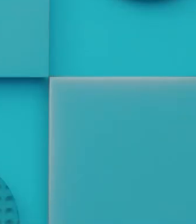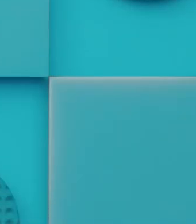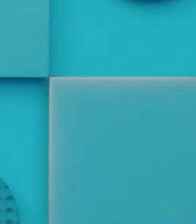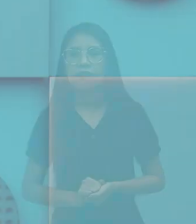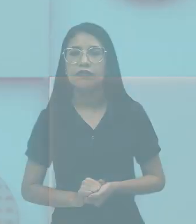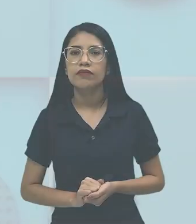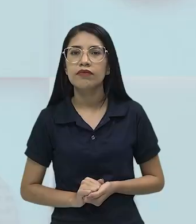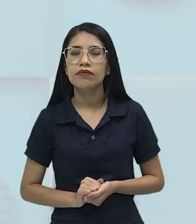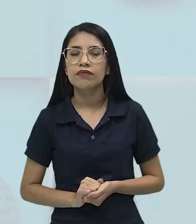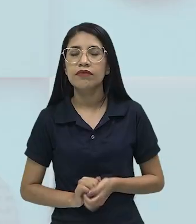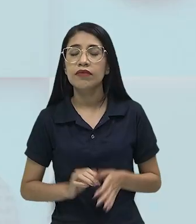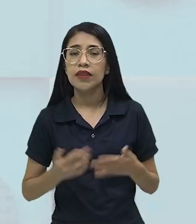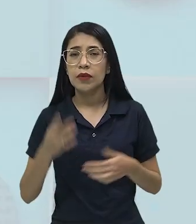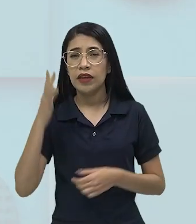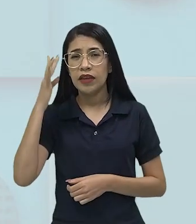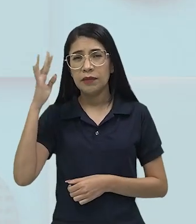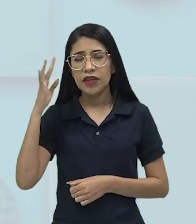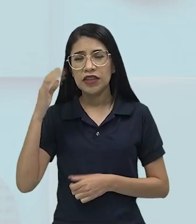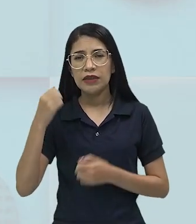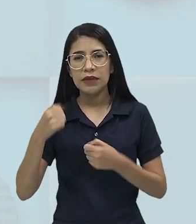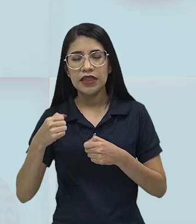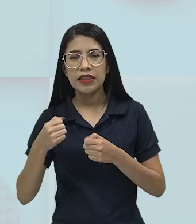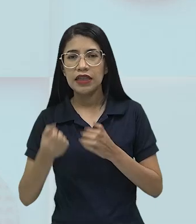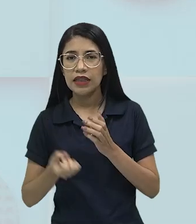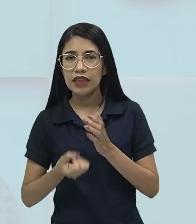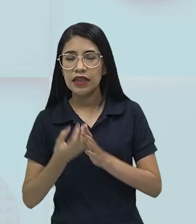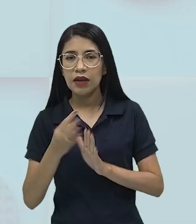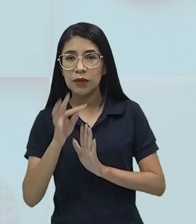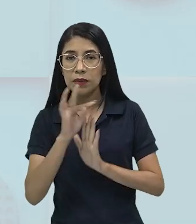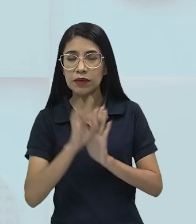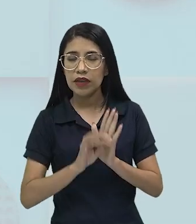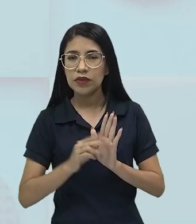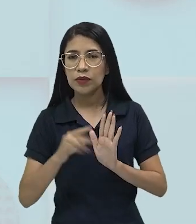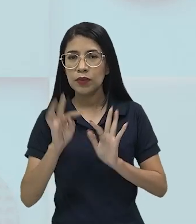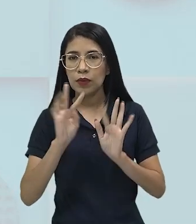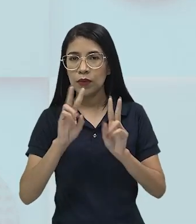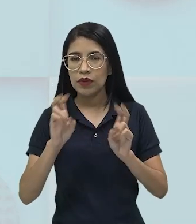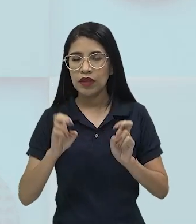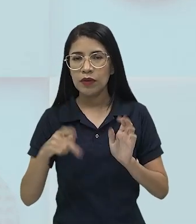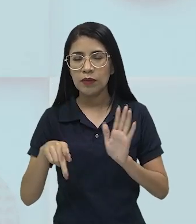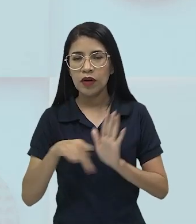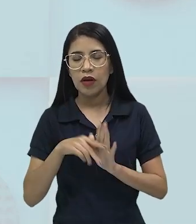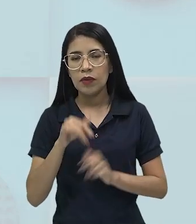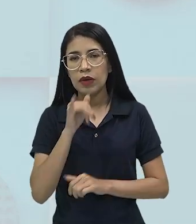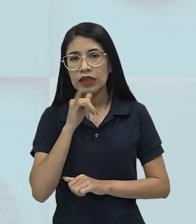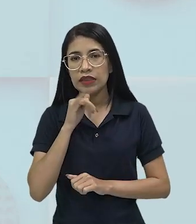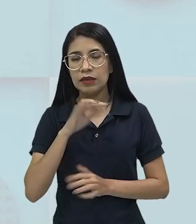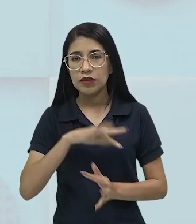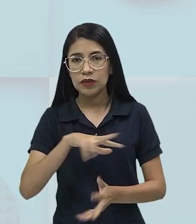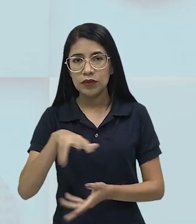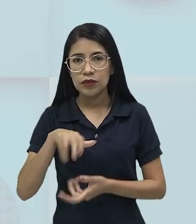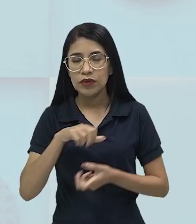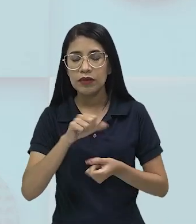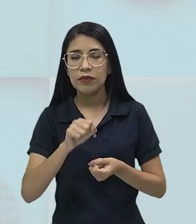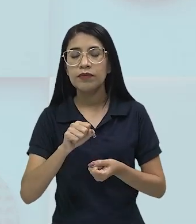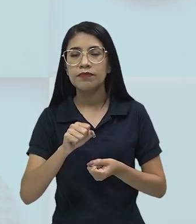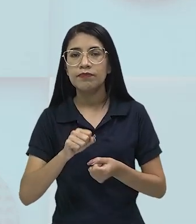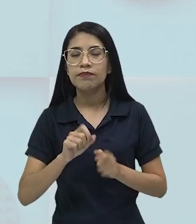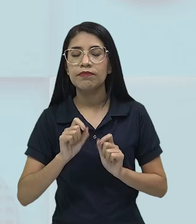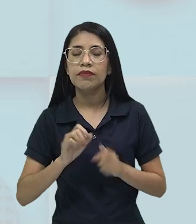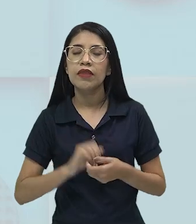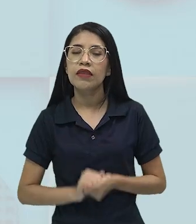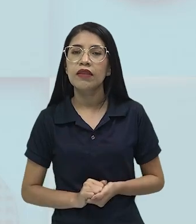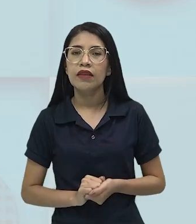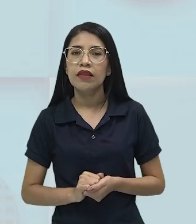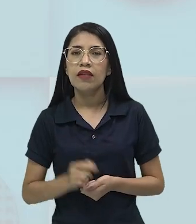Imagine então que você precise escrever um texto sobre um tema específico, como sustentabilidade. A gente vai falar sobre sustentabilidade na sequência, mas